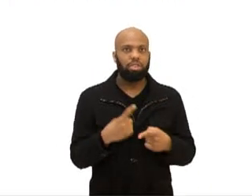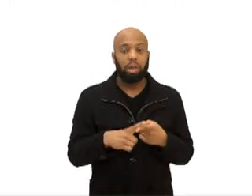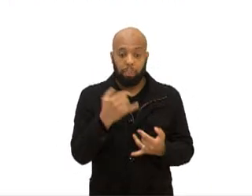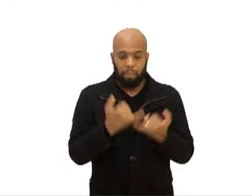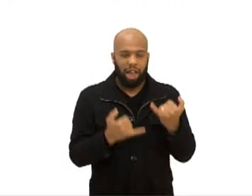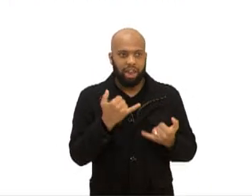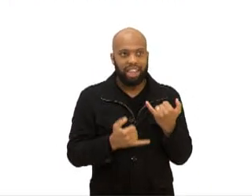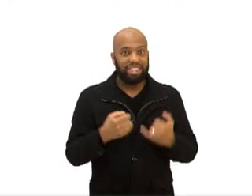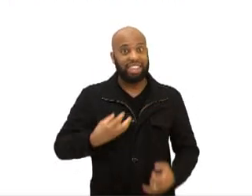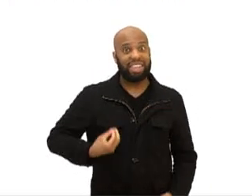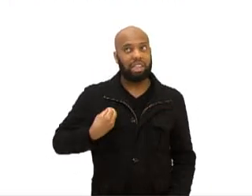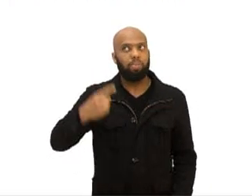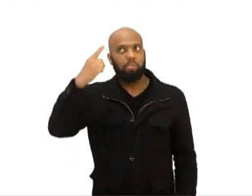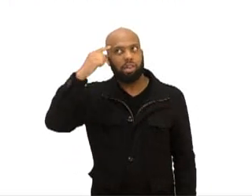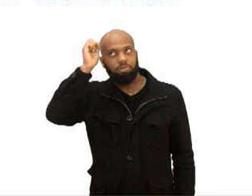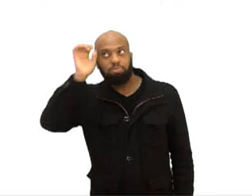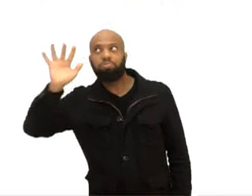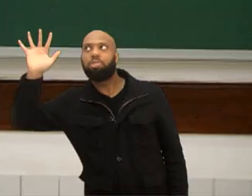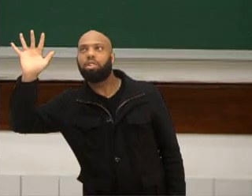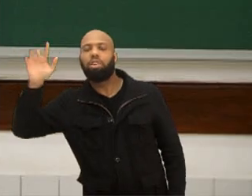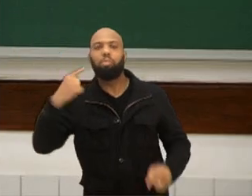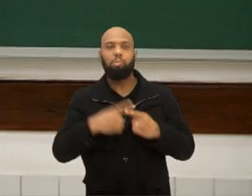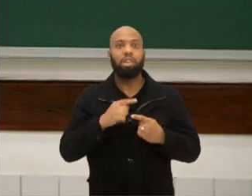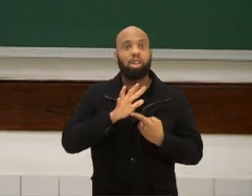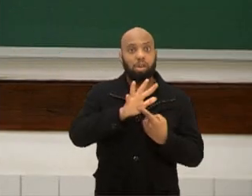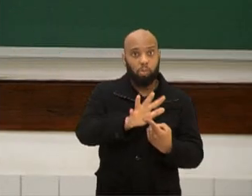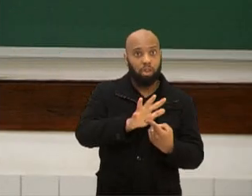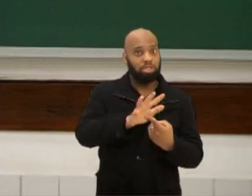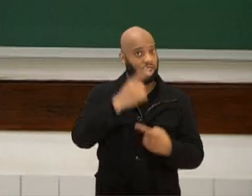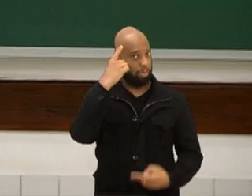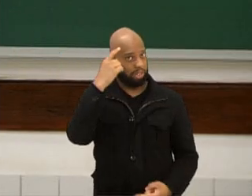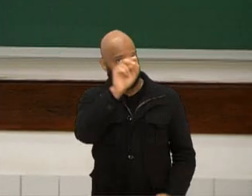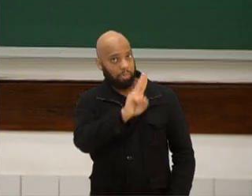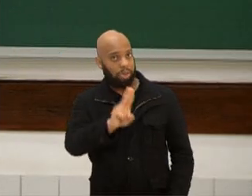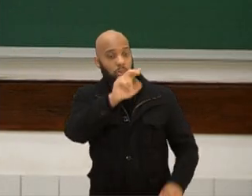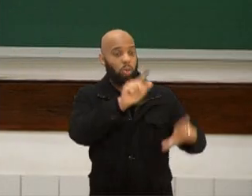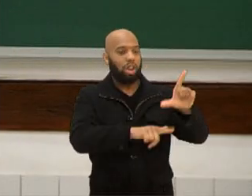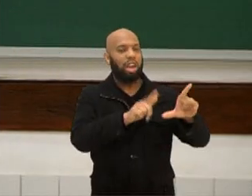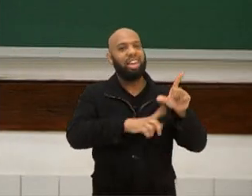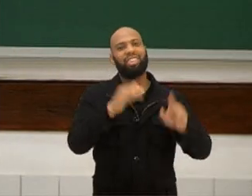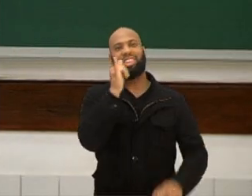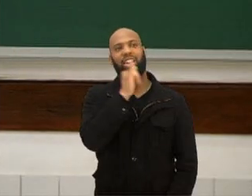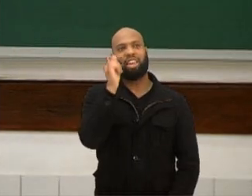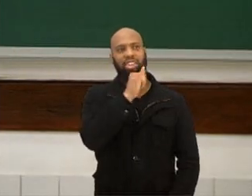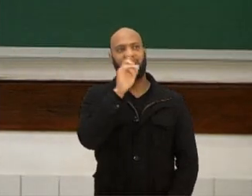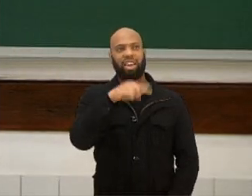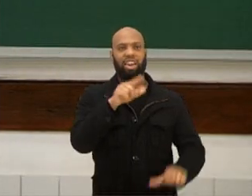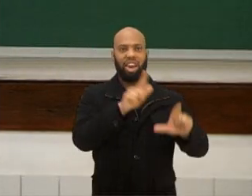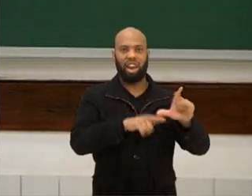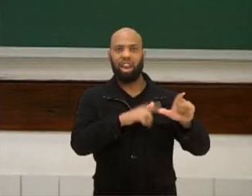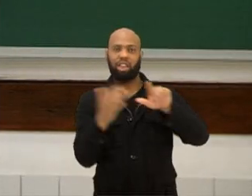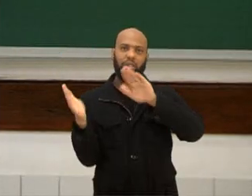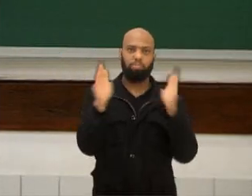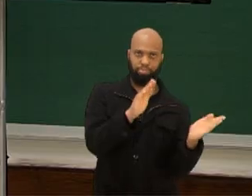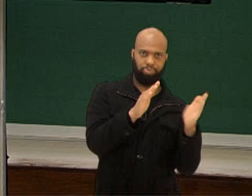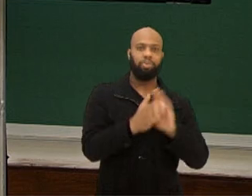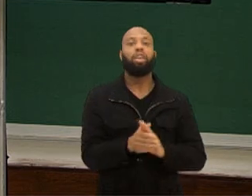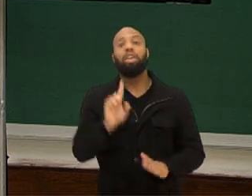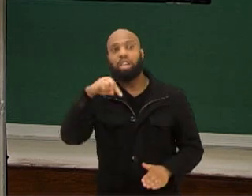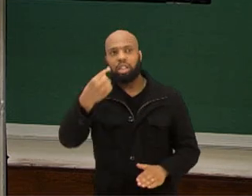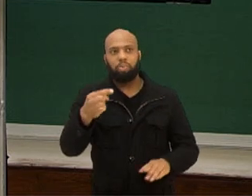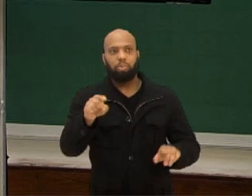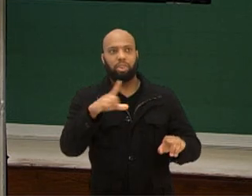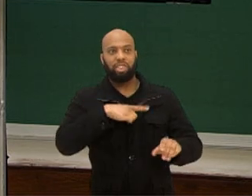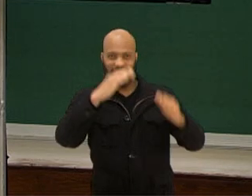ali que ela está pensando. Para demonstrar o pensamento, foi utilizado o itálico. E depois